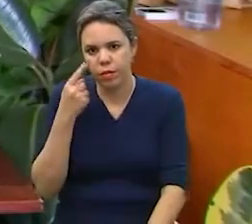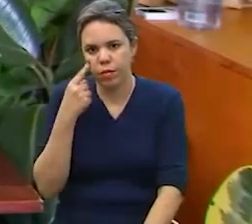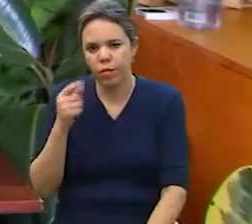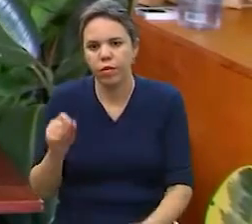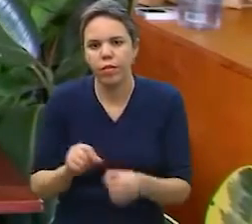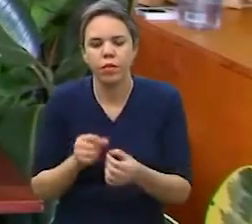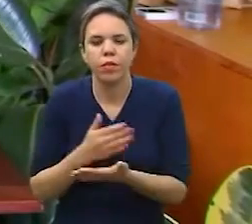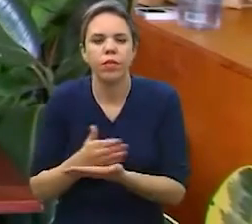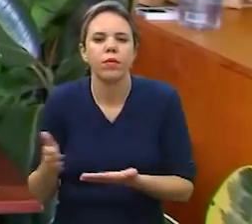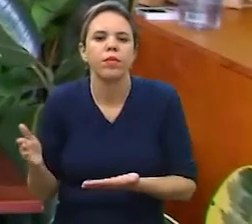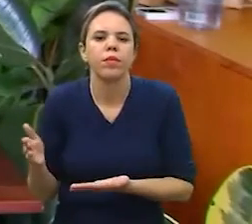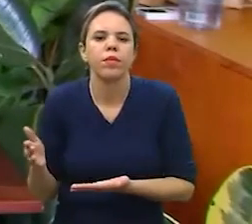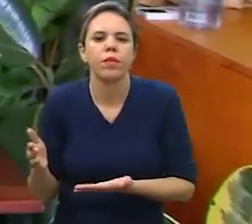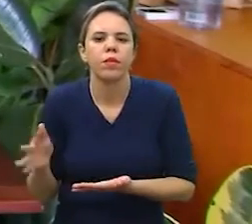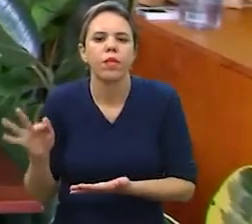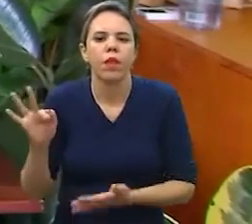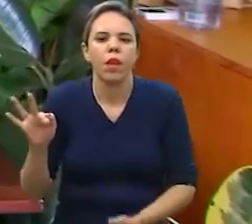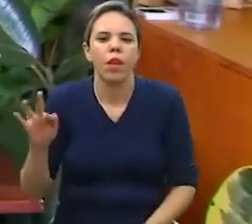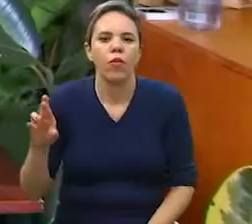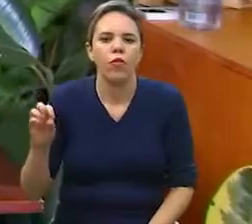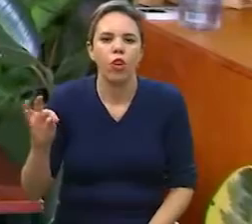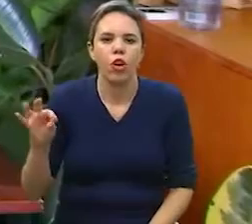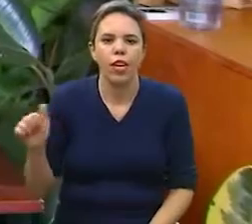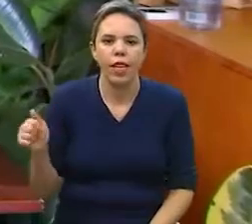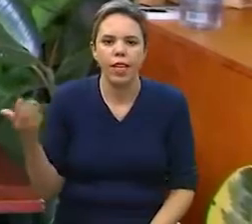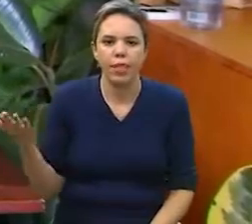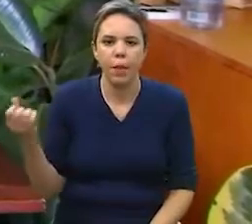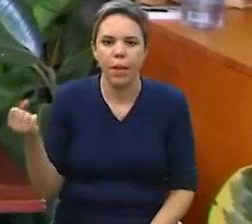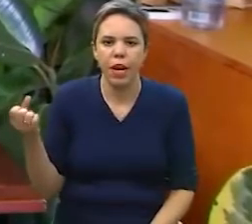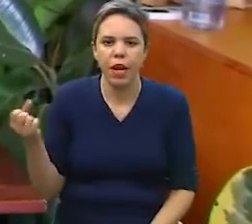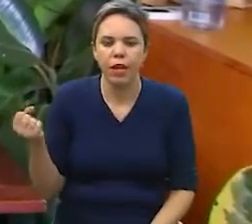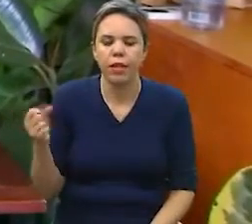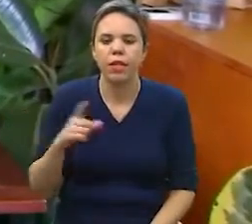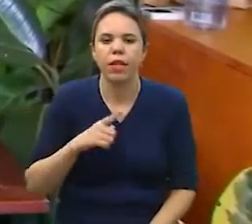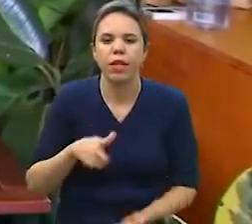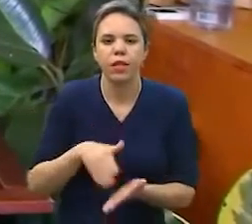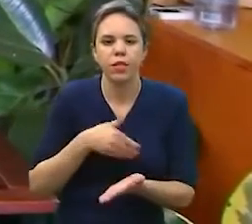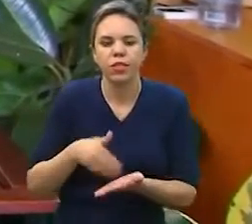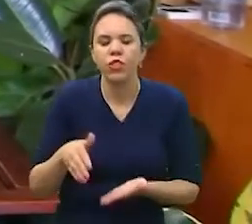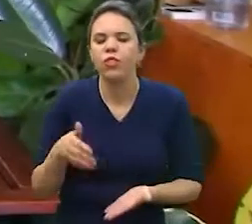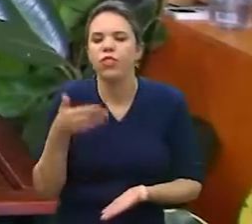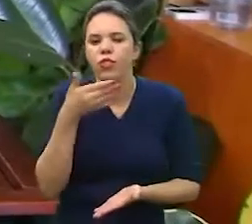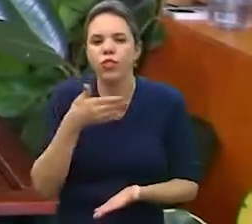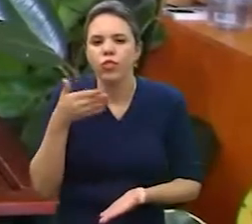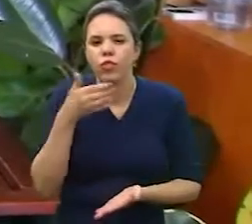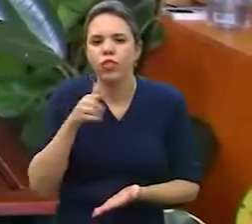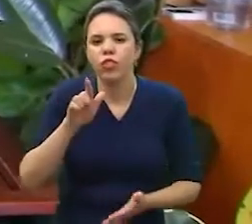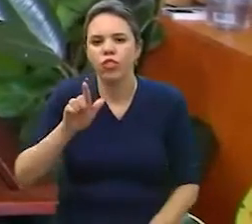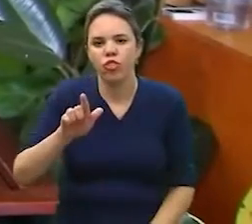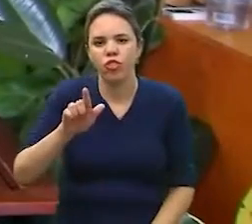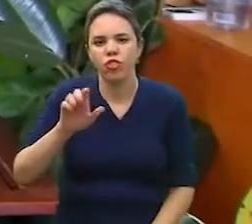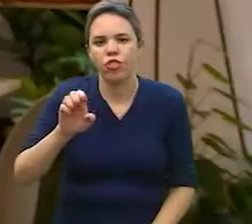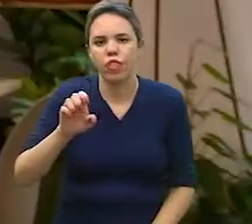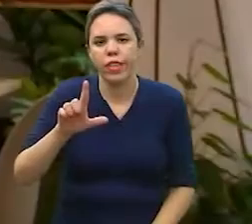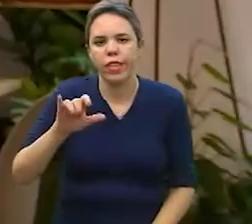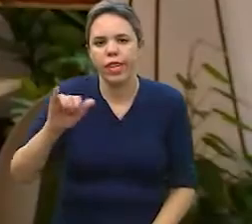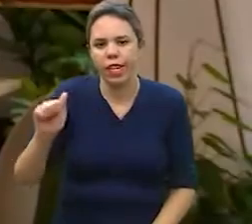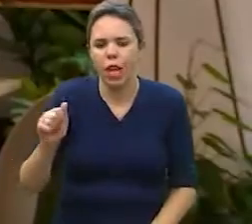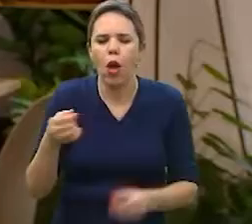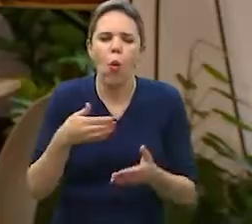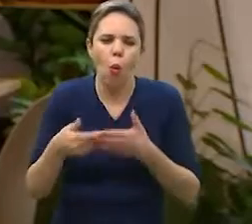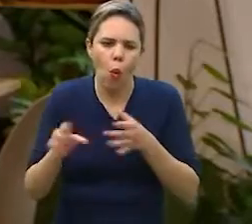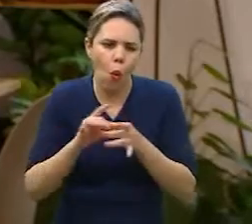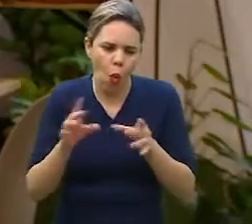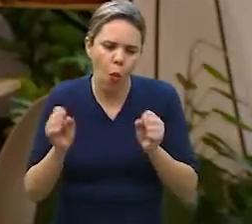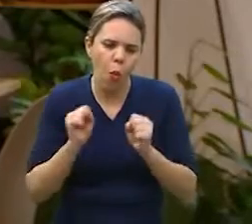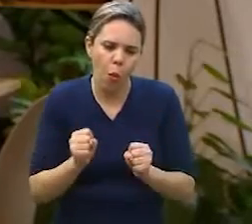Ok. Vamos começar pelo Floresta Branca. Perfeito. Nós temos aqui a geleia. Sim. Pode ser qualquer tipo de geleia?